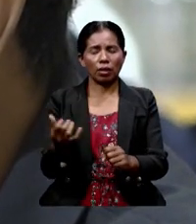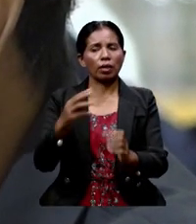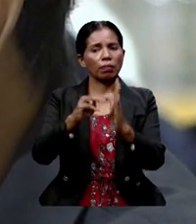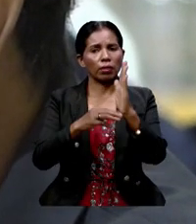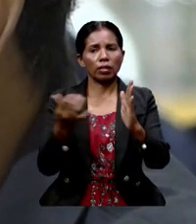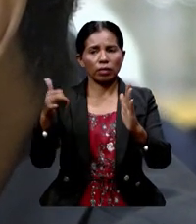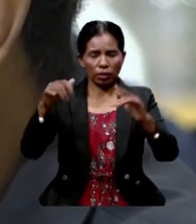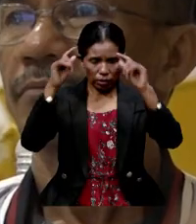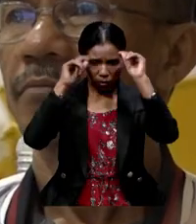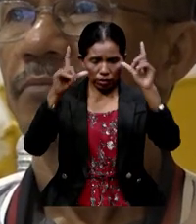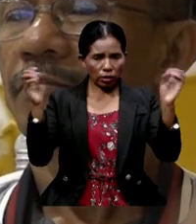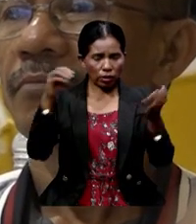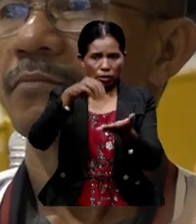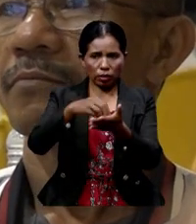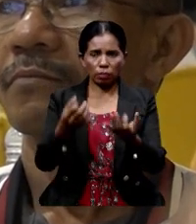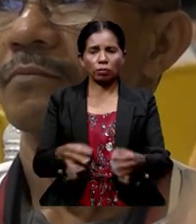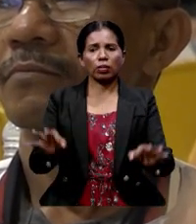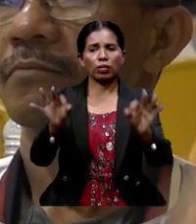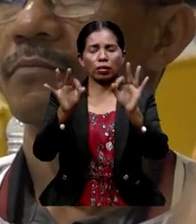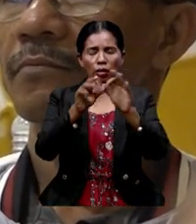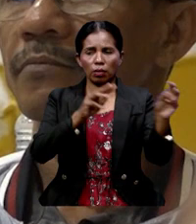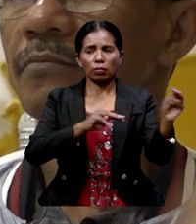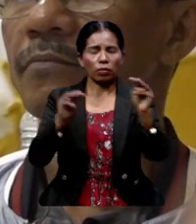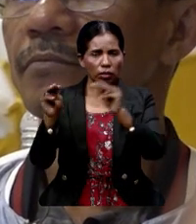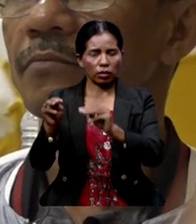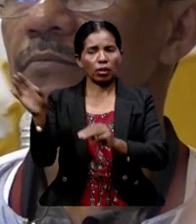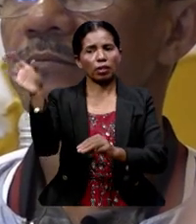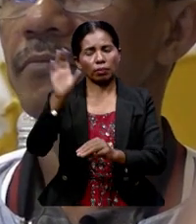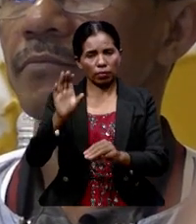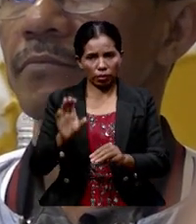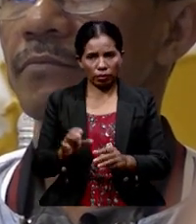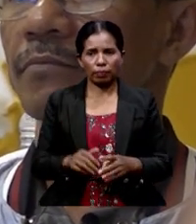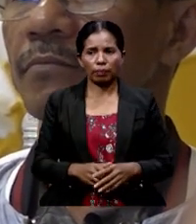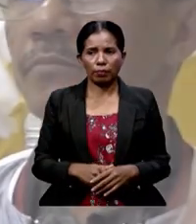Sire Timor-Leste latau prioridade ba assunto mudança climática.